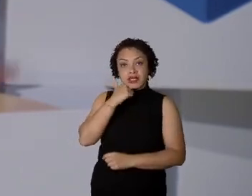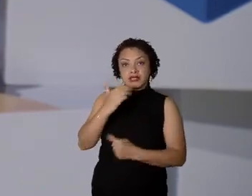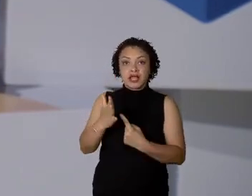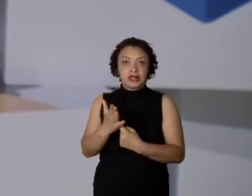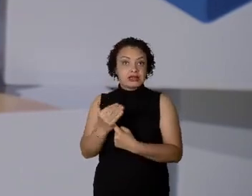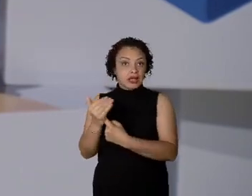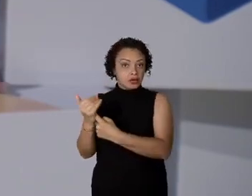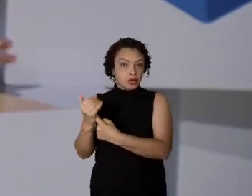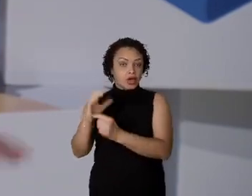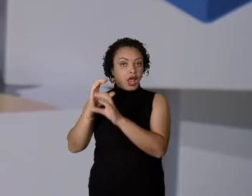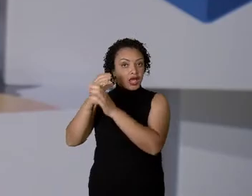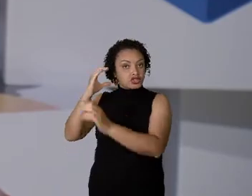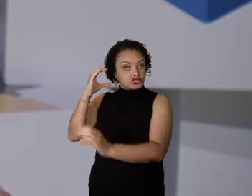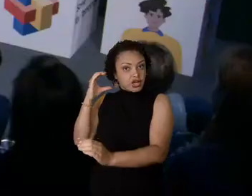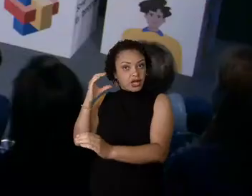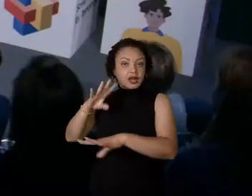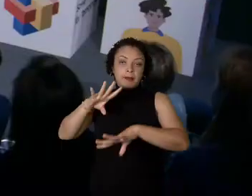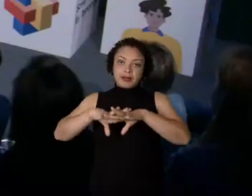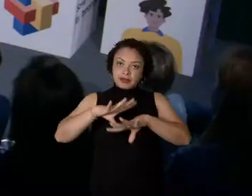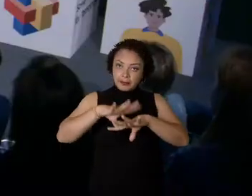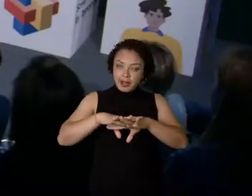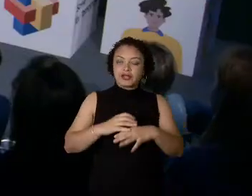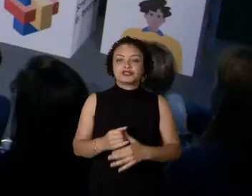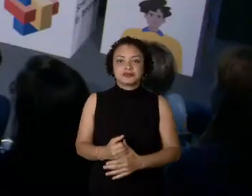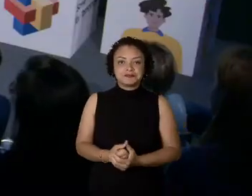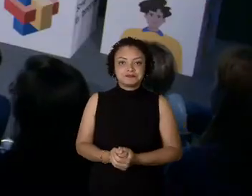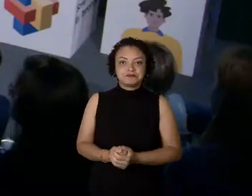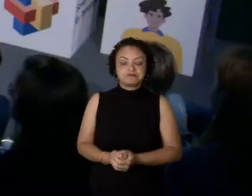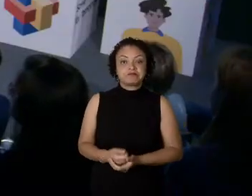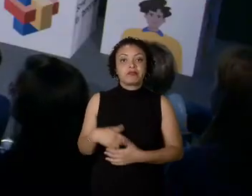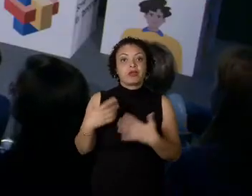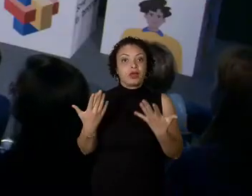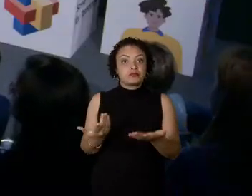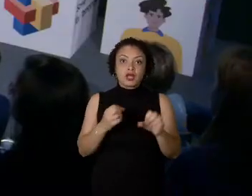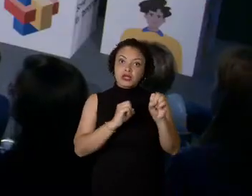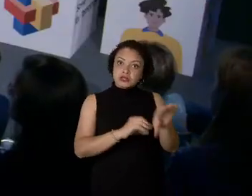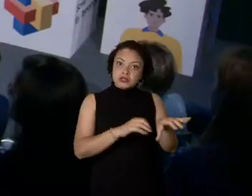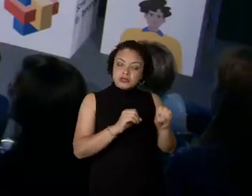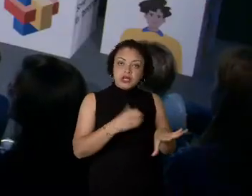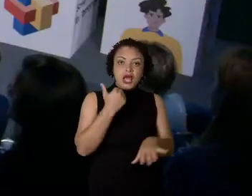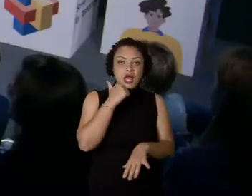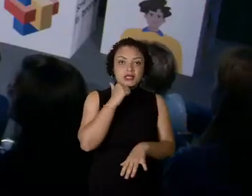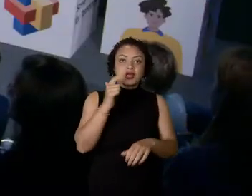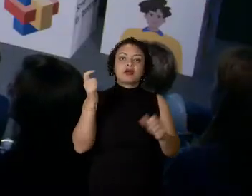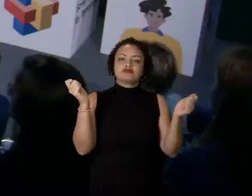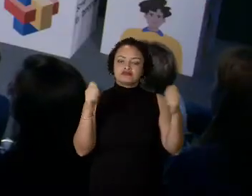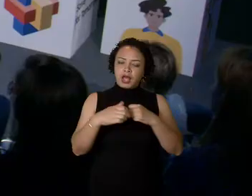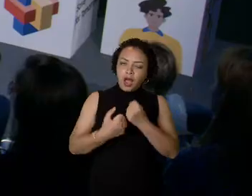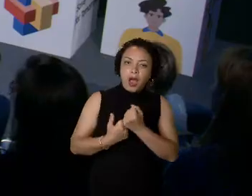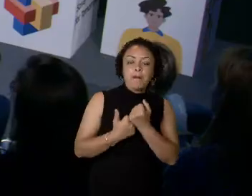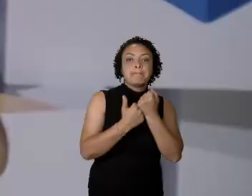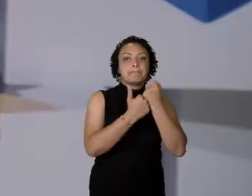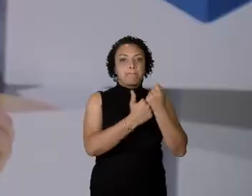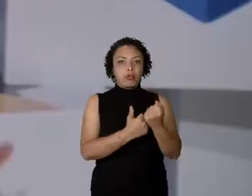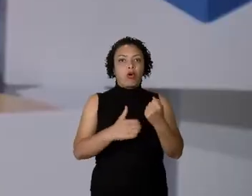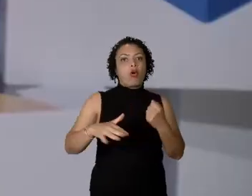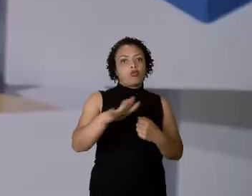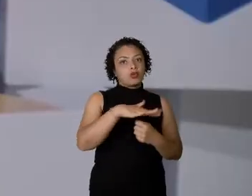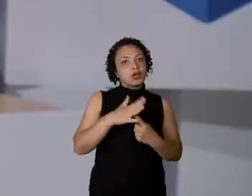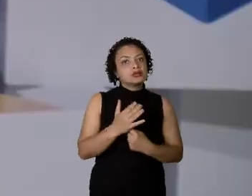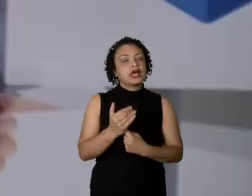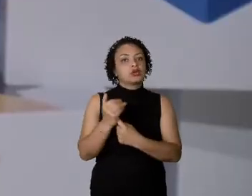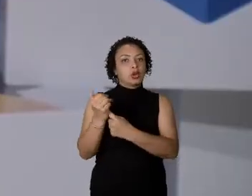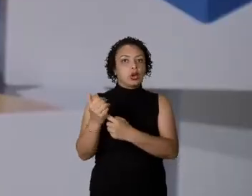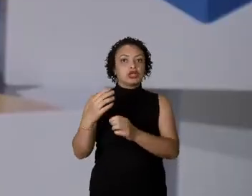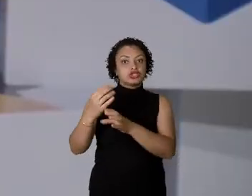tecnologia, engenharia e matemática. Nela, o ensino de ciências encontra suporte nas tecnologias, nos processos das